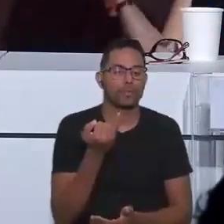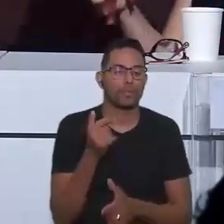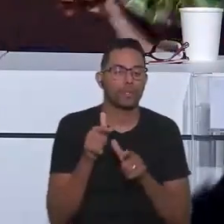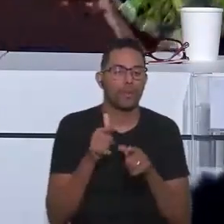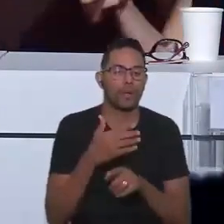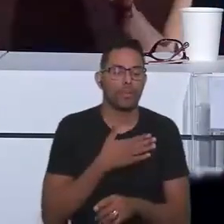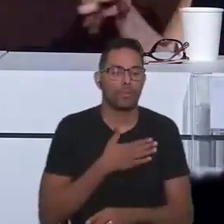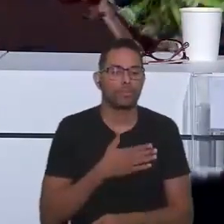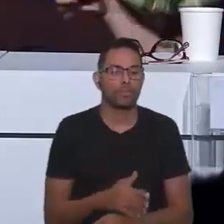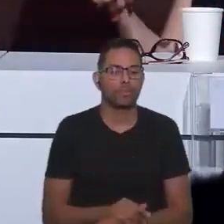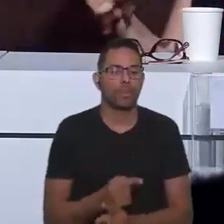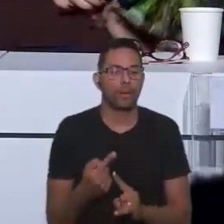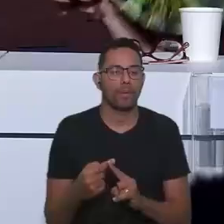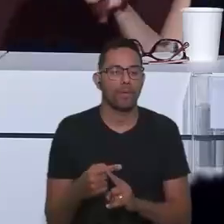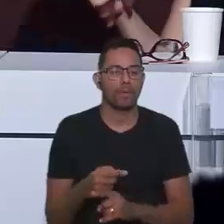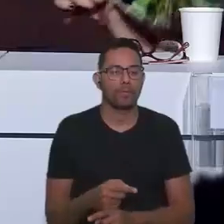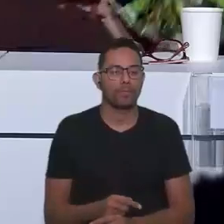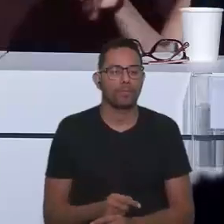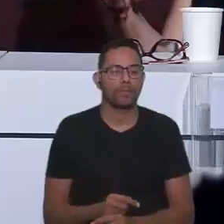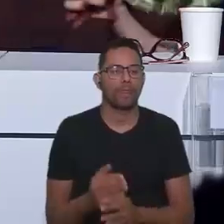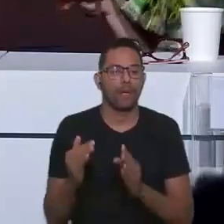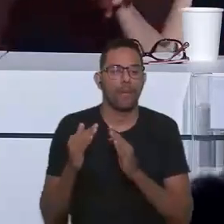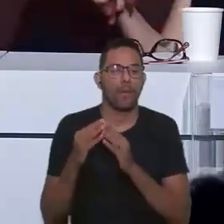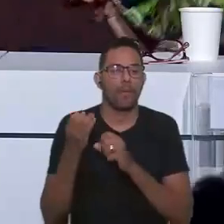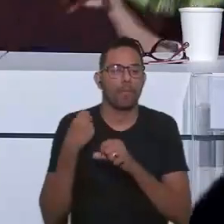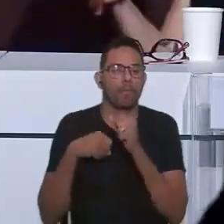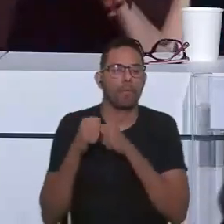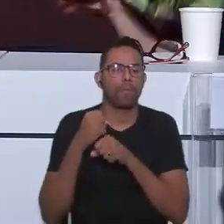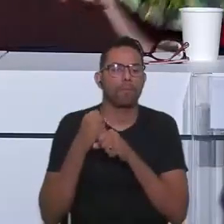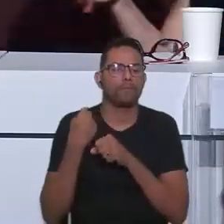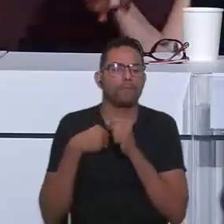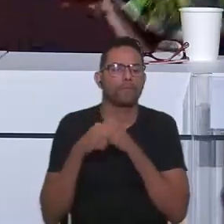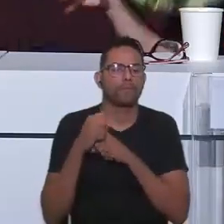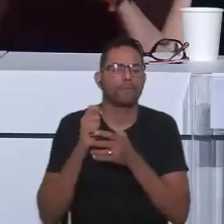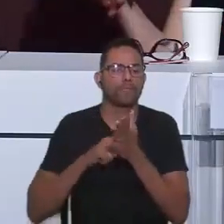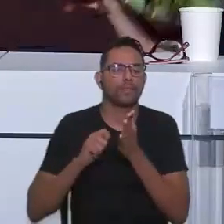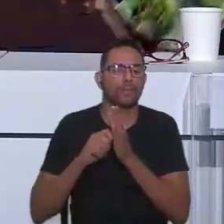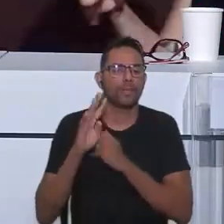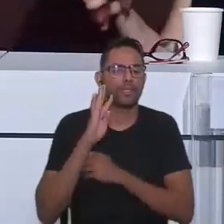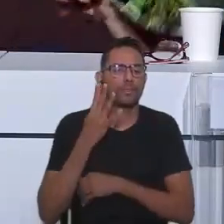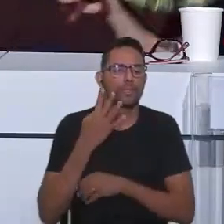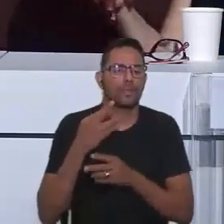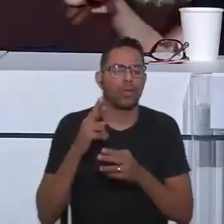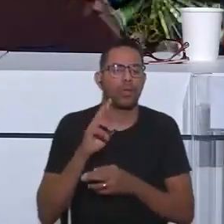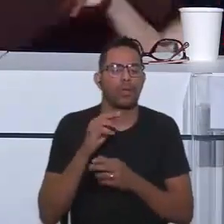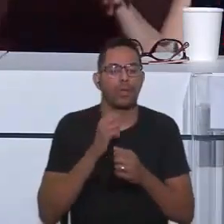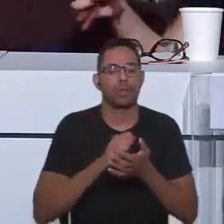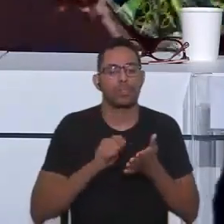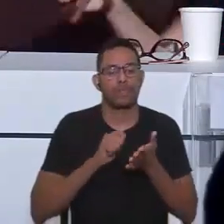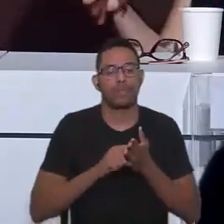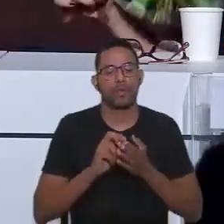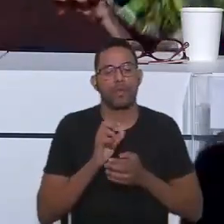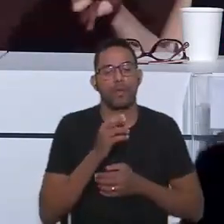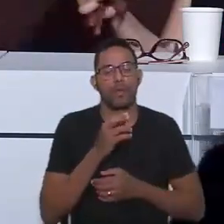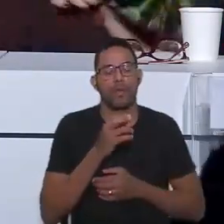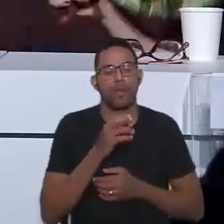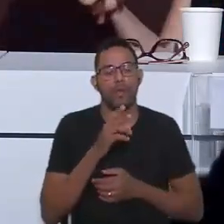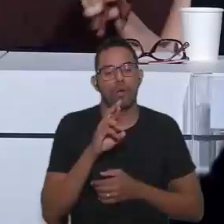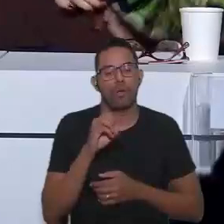meu trabalho, porque normalmente eu demoro muitos anos até decidir que eu vou escrever um determinado romance. E